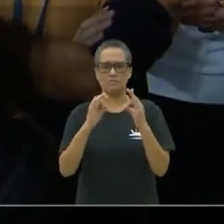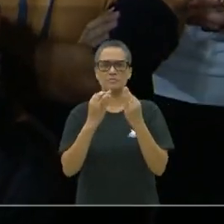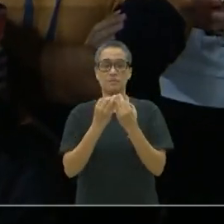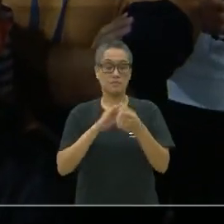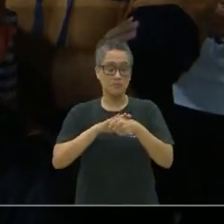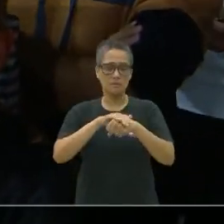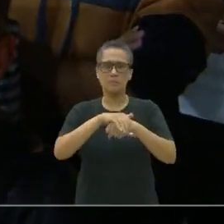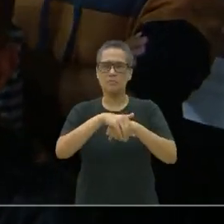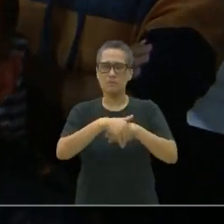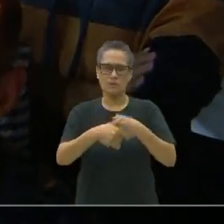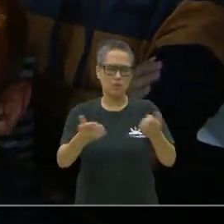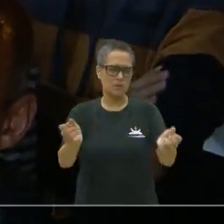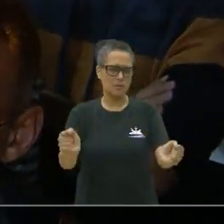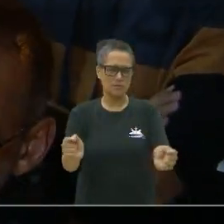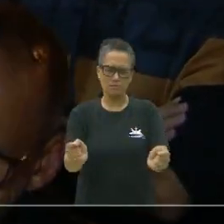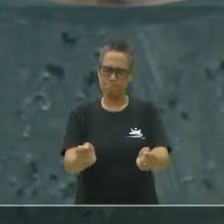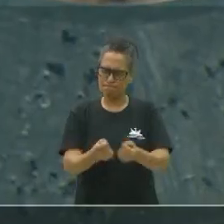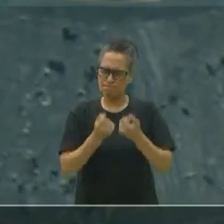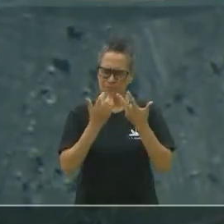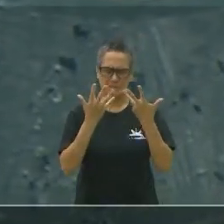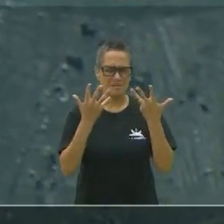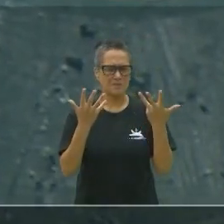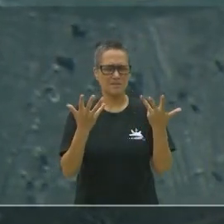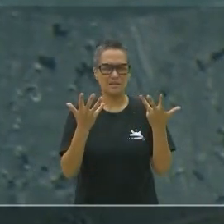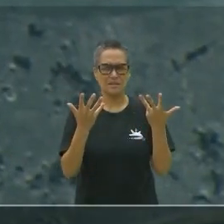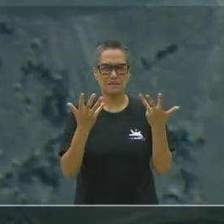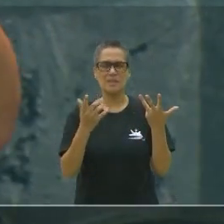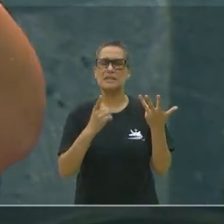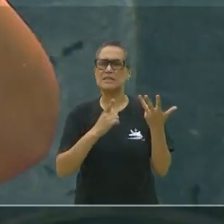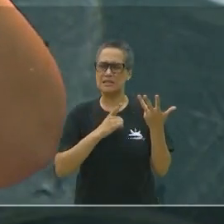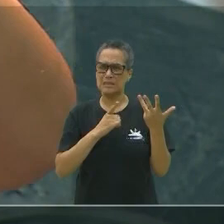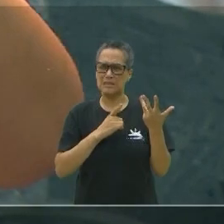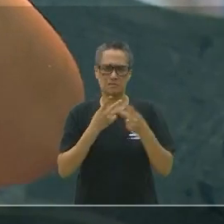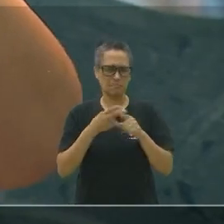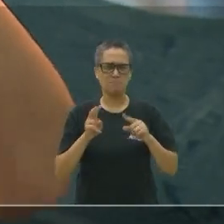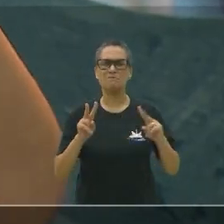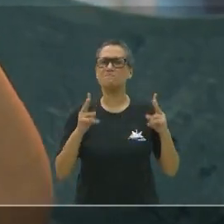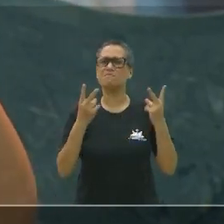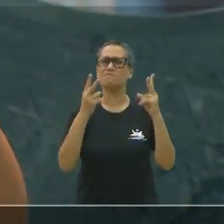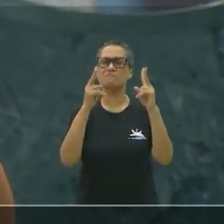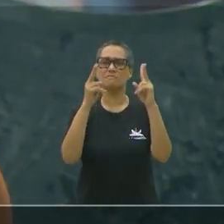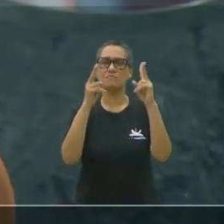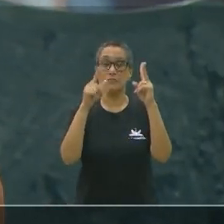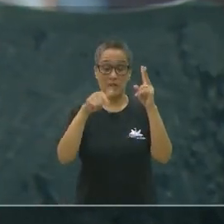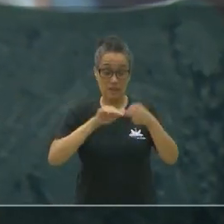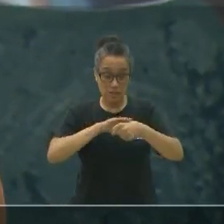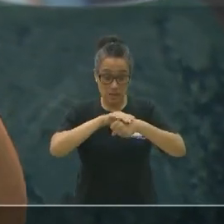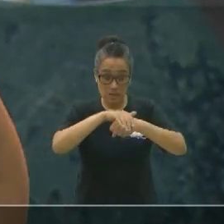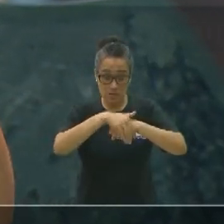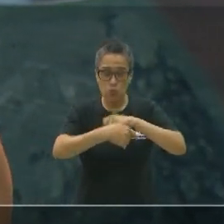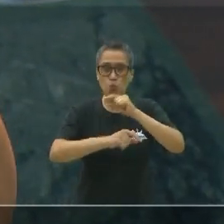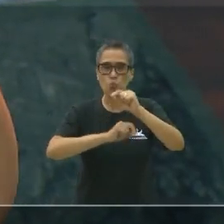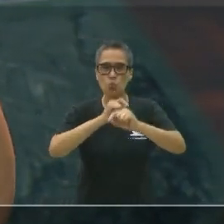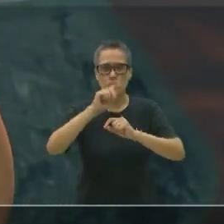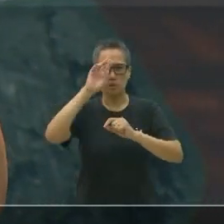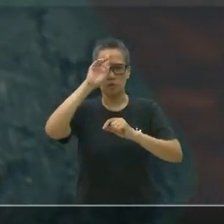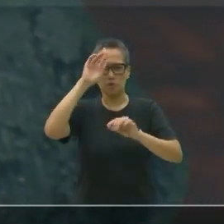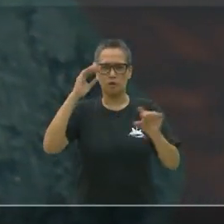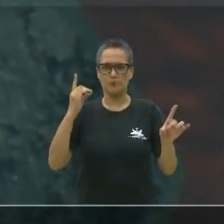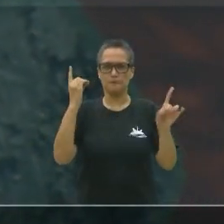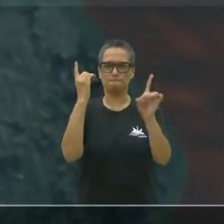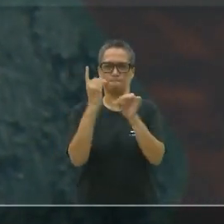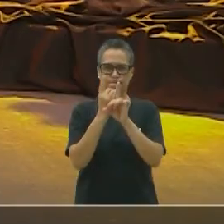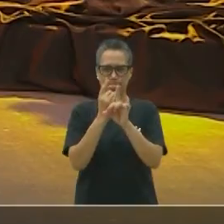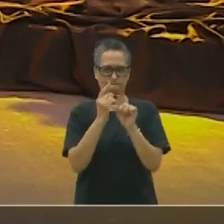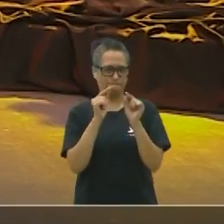noite de milagres, prodígios. Essa é uma noite de vitória. Essa foi a noite que o Senhor marcou esse encontro com